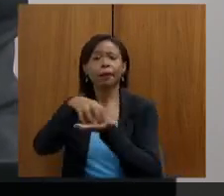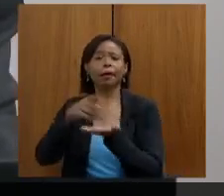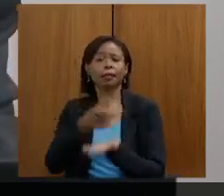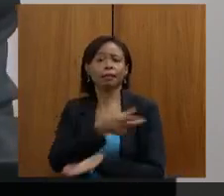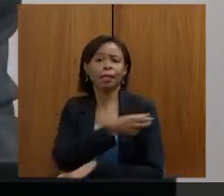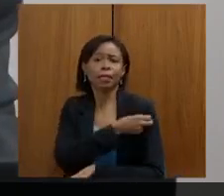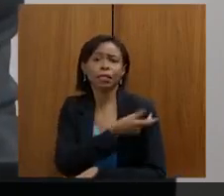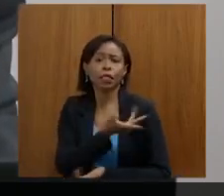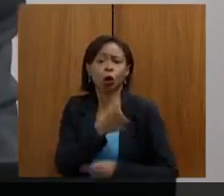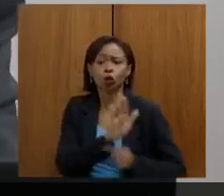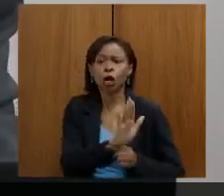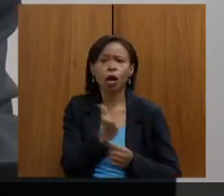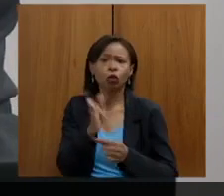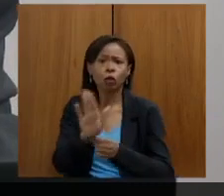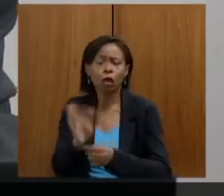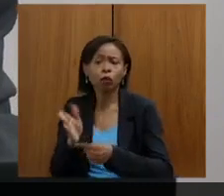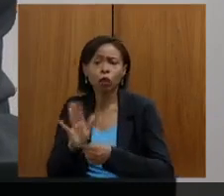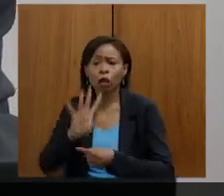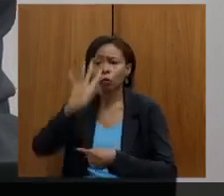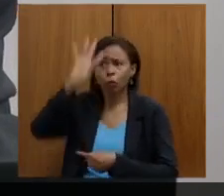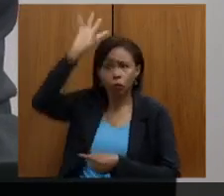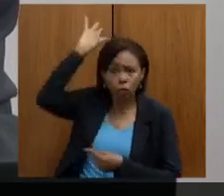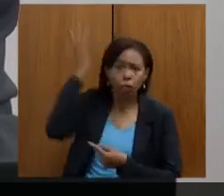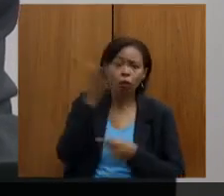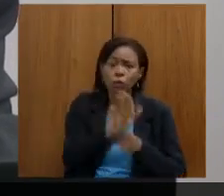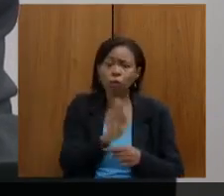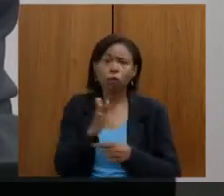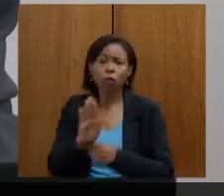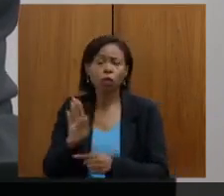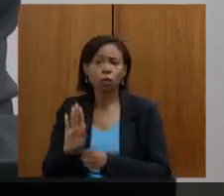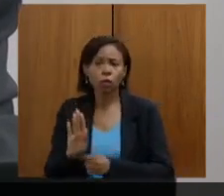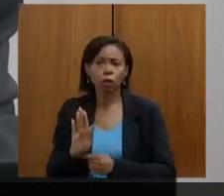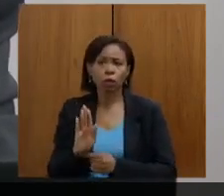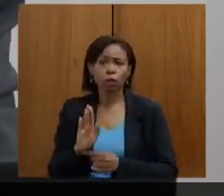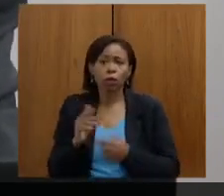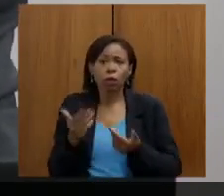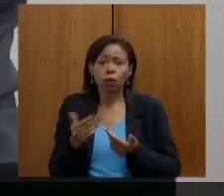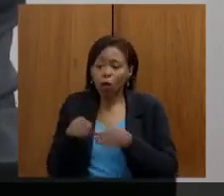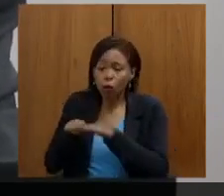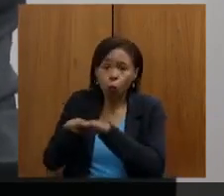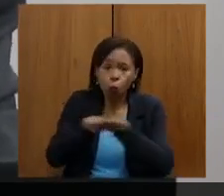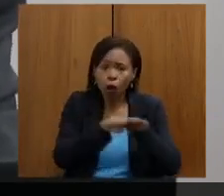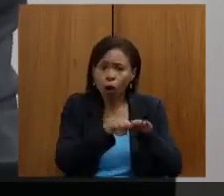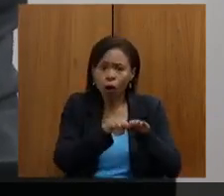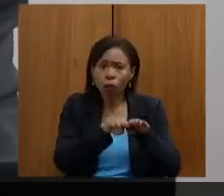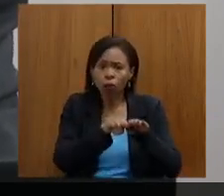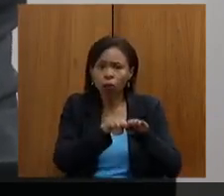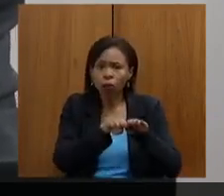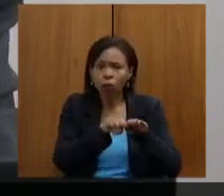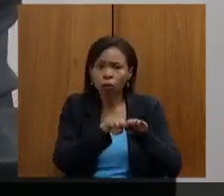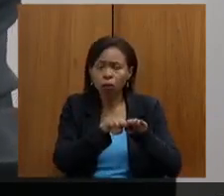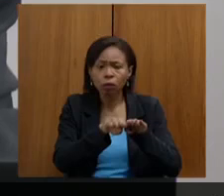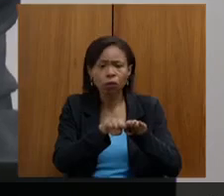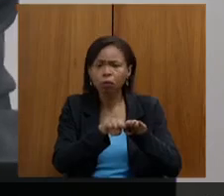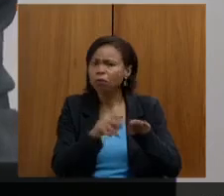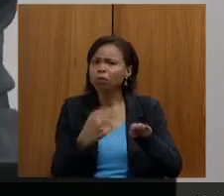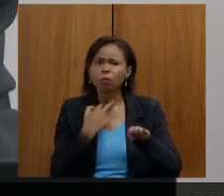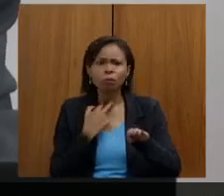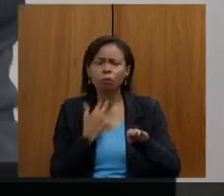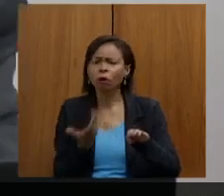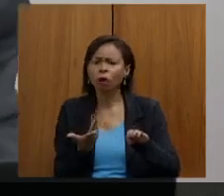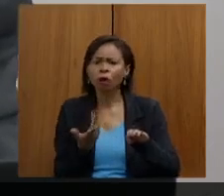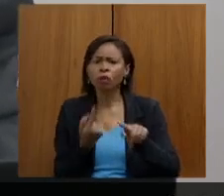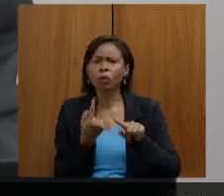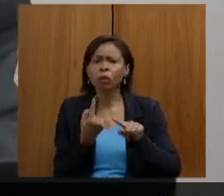ajudante de qualquer forma tu não dá para você tratar de forma igual e os desiguais no sentido de uma